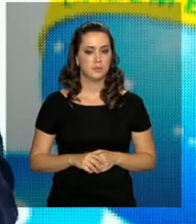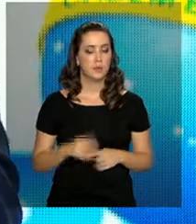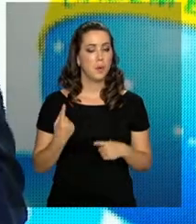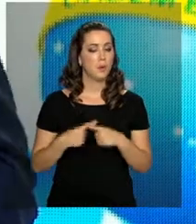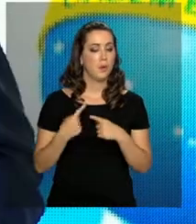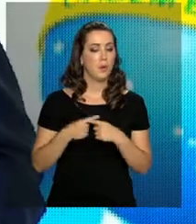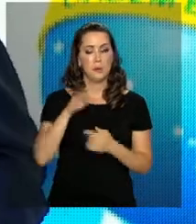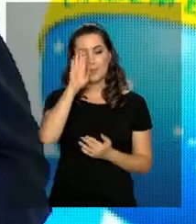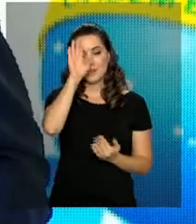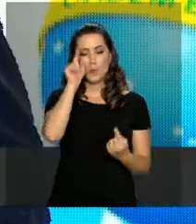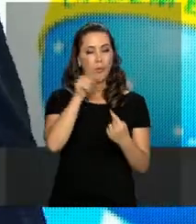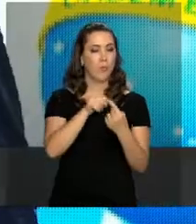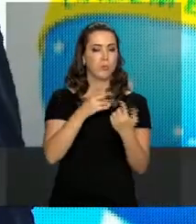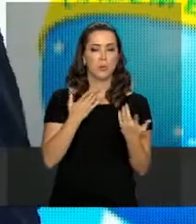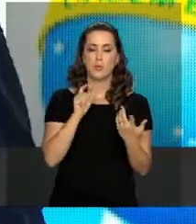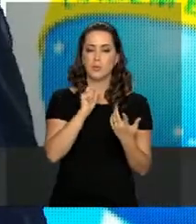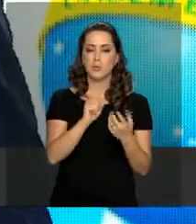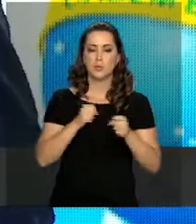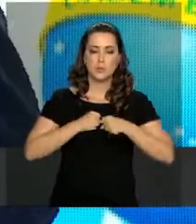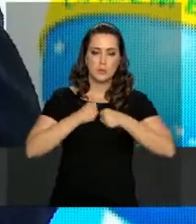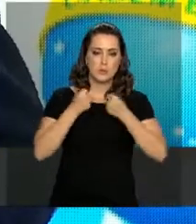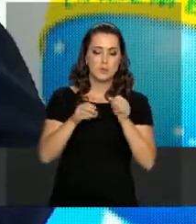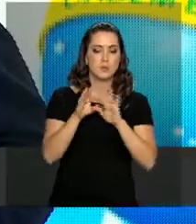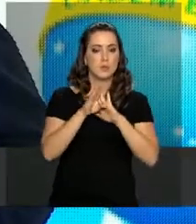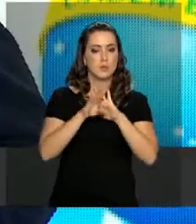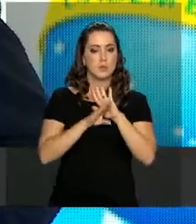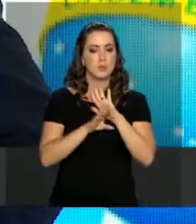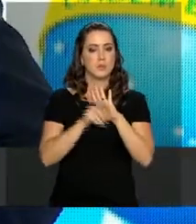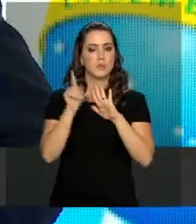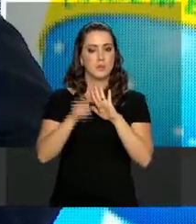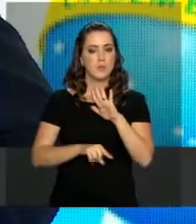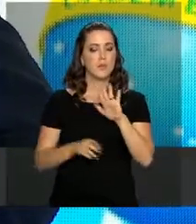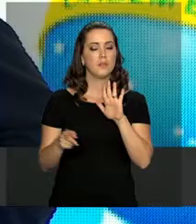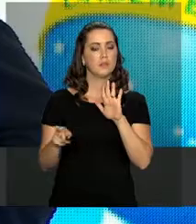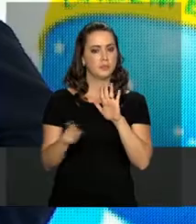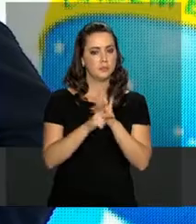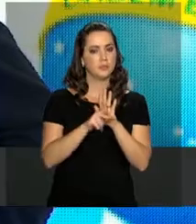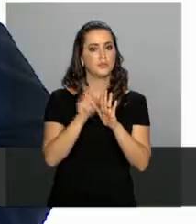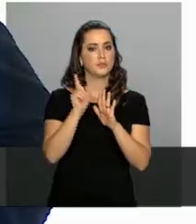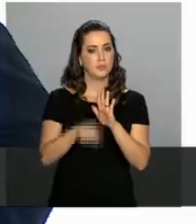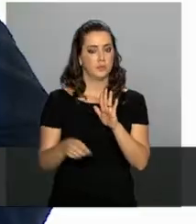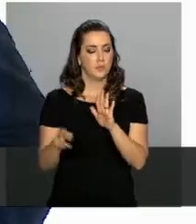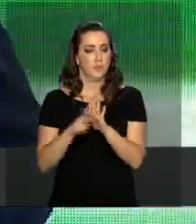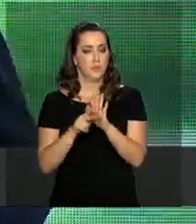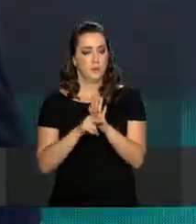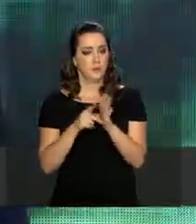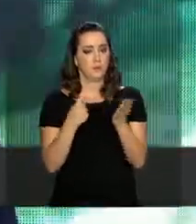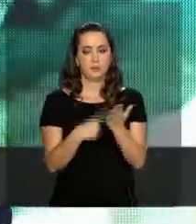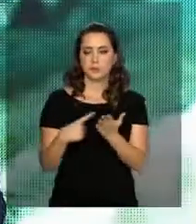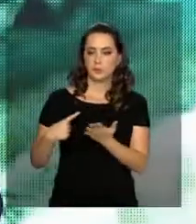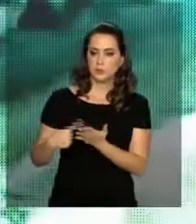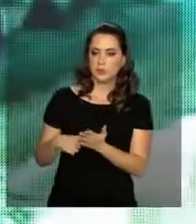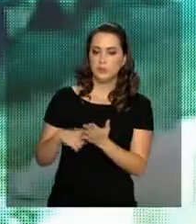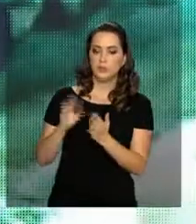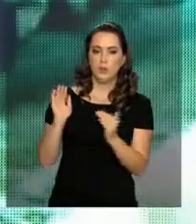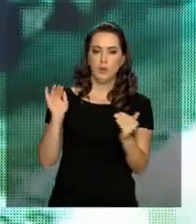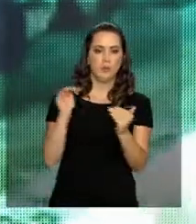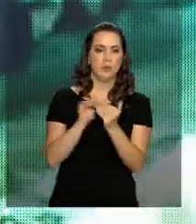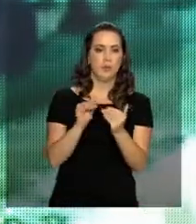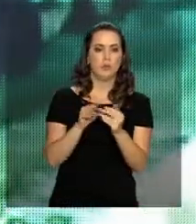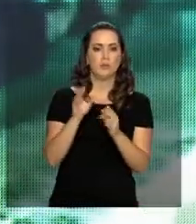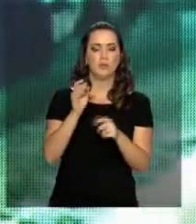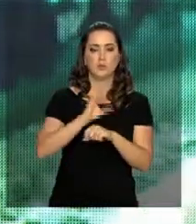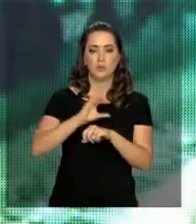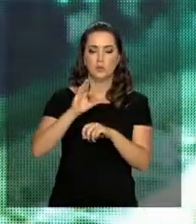principal de todo esse esforço desse programa e da própria o compromisso central escrito na